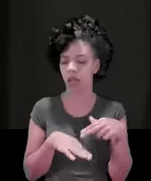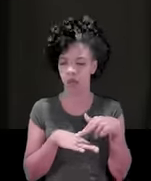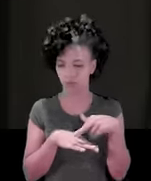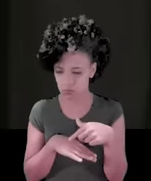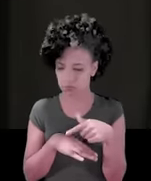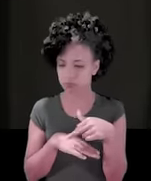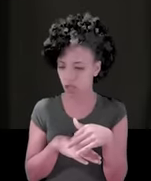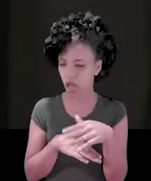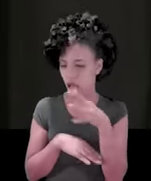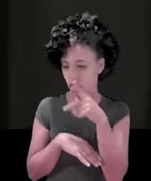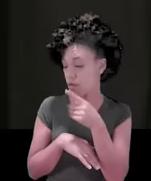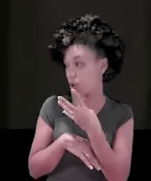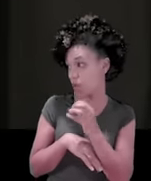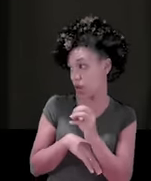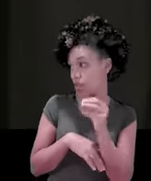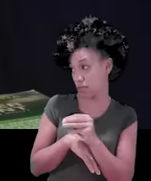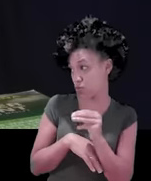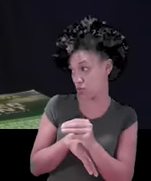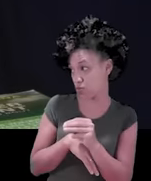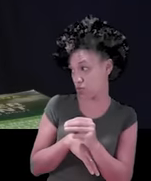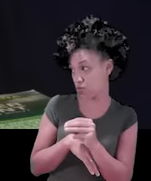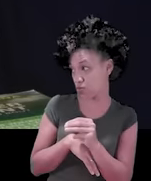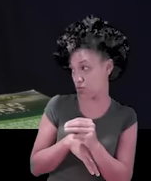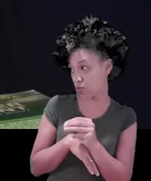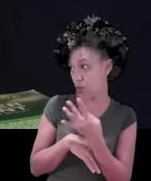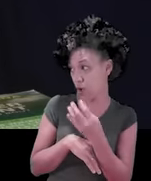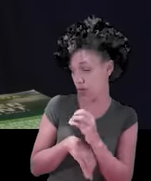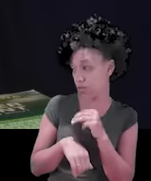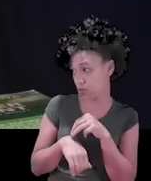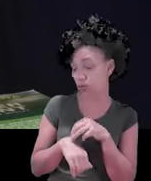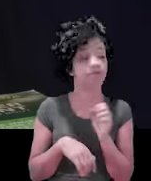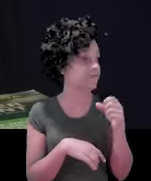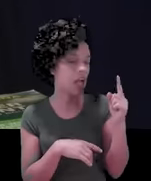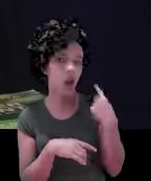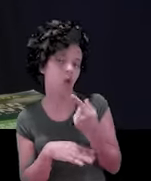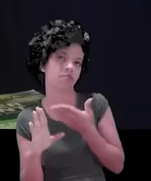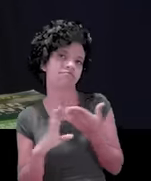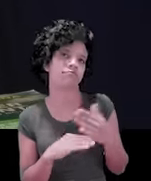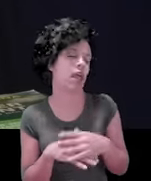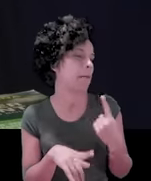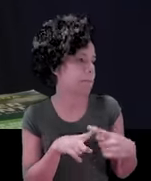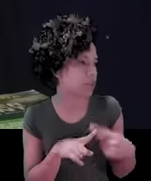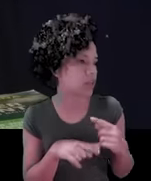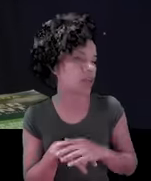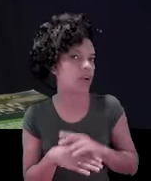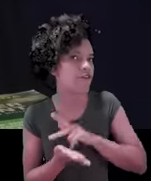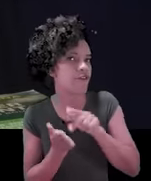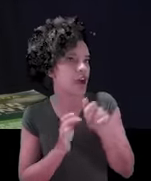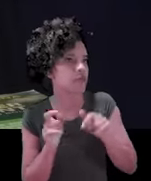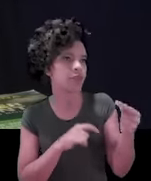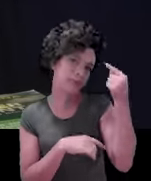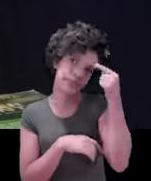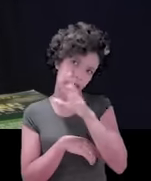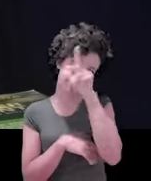passo que você dá demora 40 minutos e você era é essa é uma parte que é muito louca porque a muita